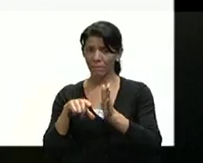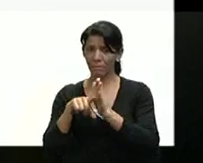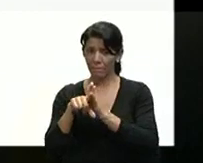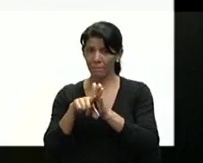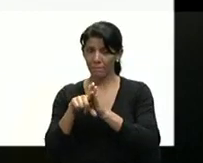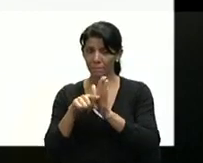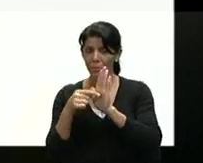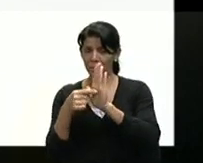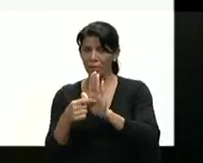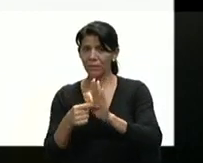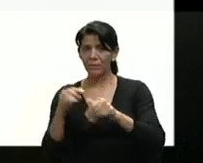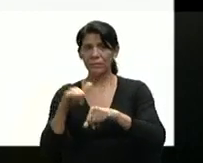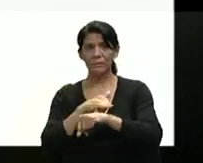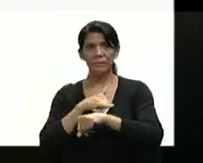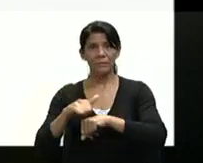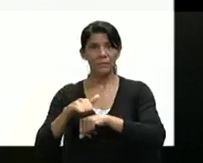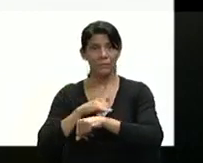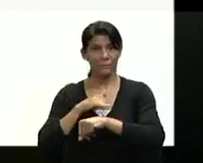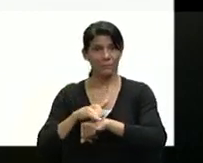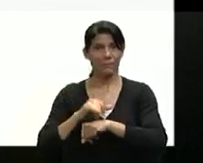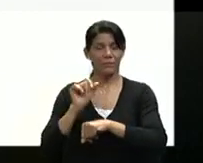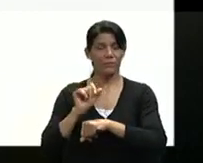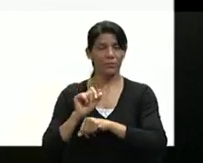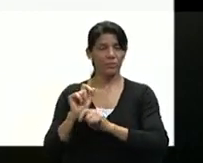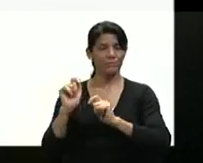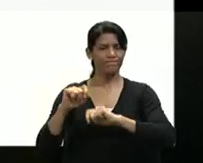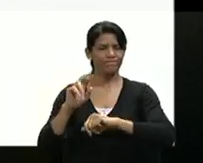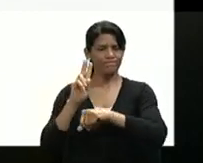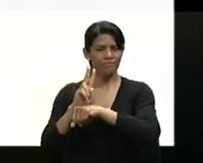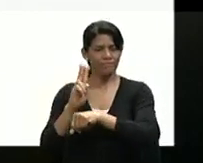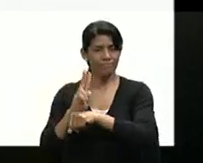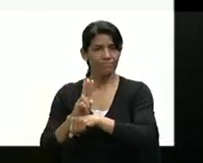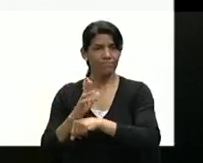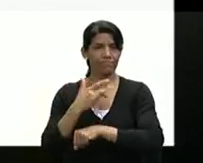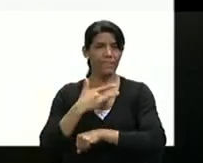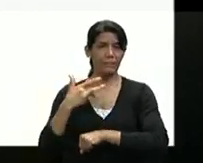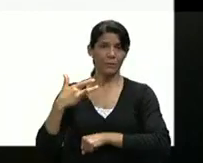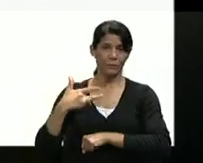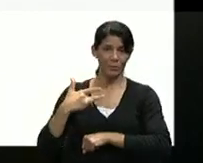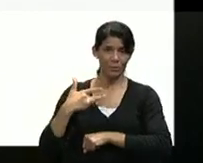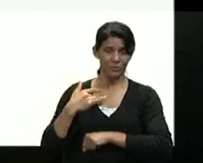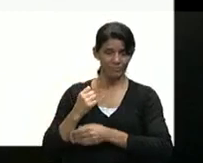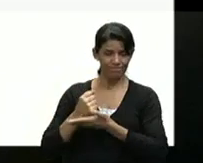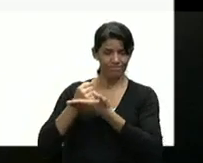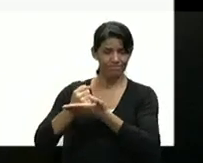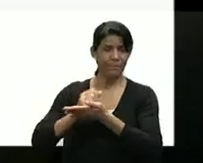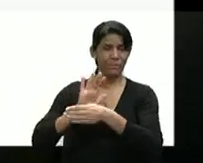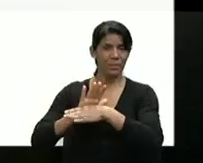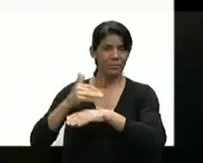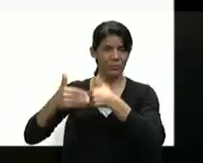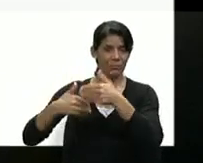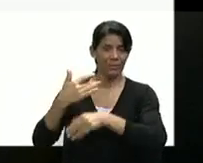que estratégias de promoção de saúde, elas são muito mais